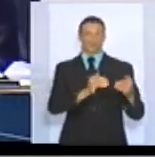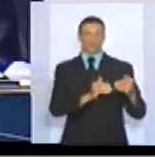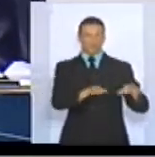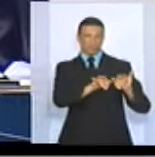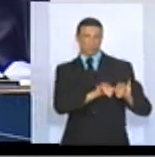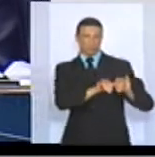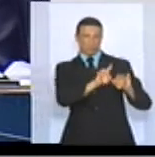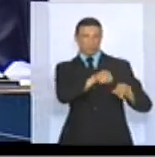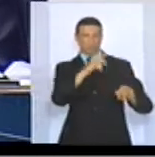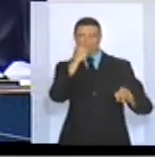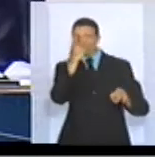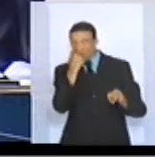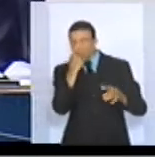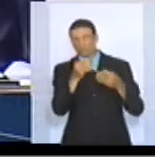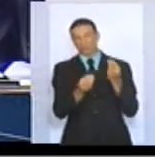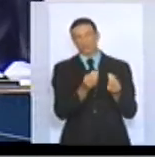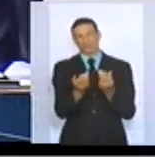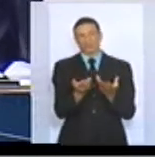audiovisual,